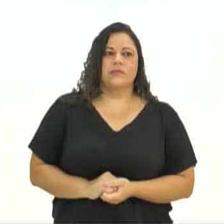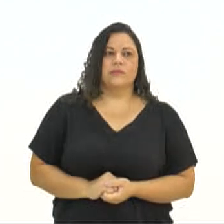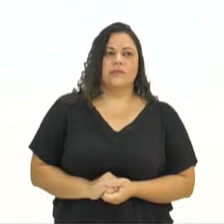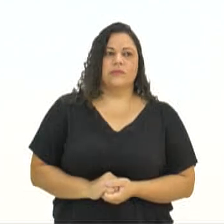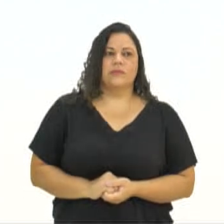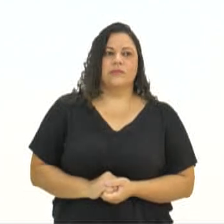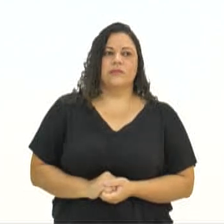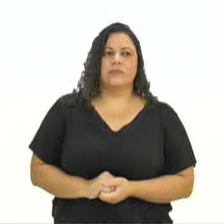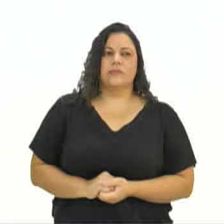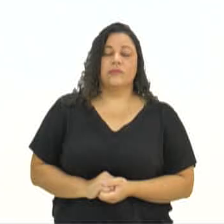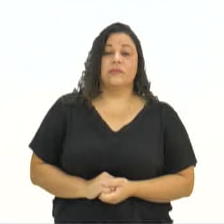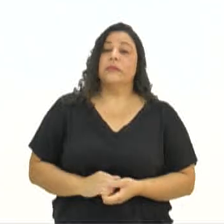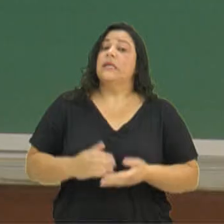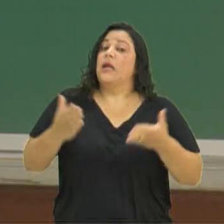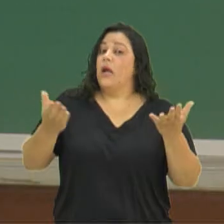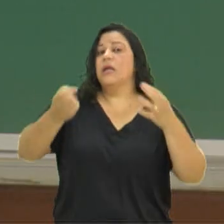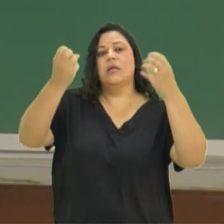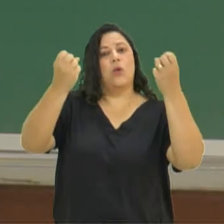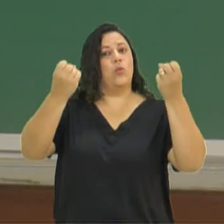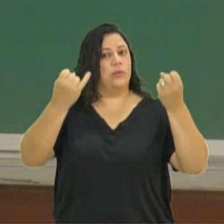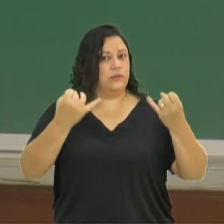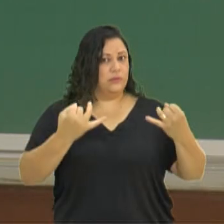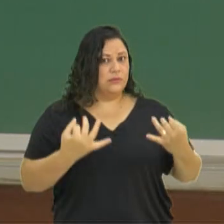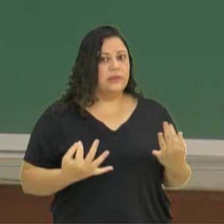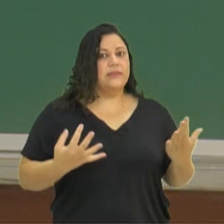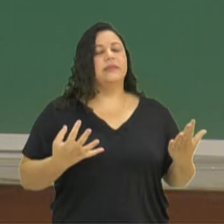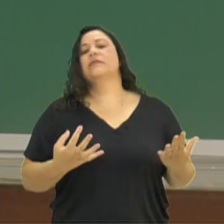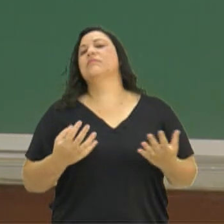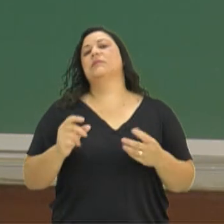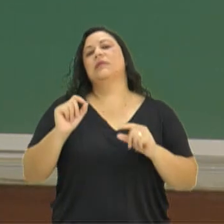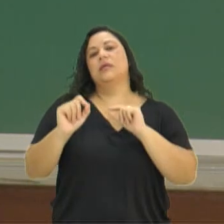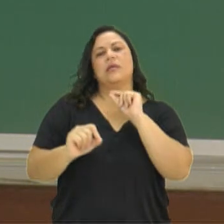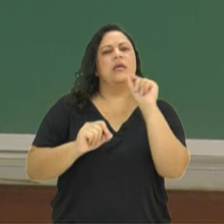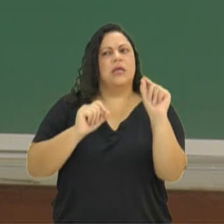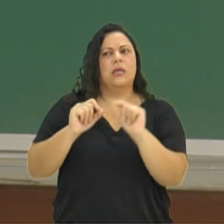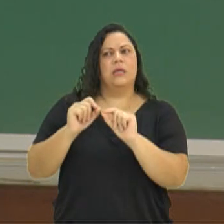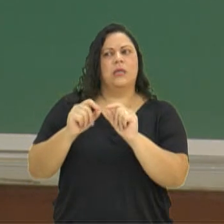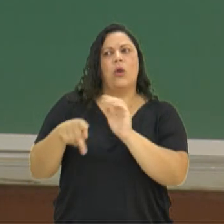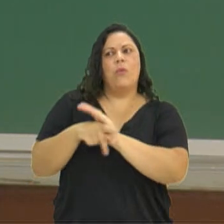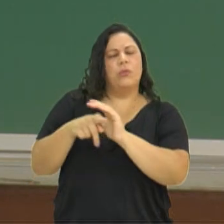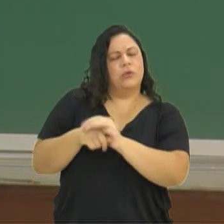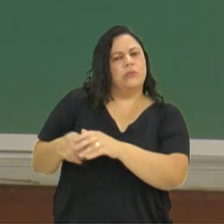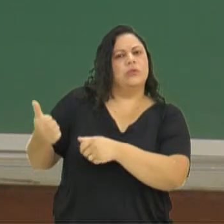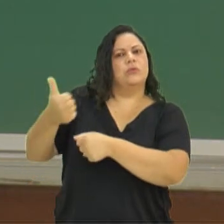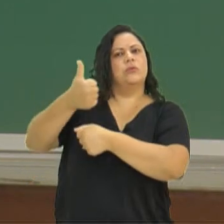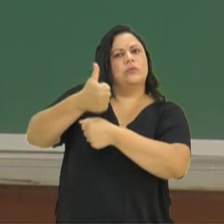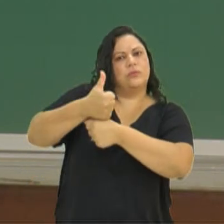Então, basicamente, o que ele falou ali, esse executivo, que